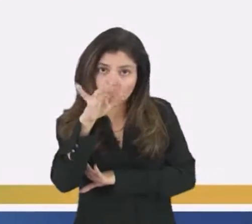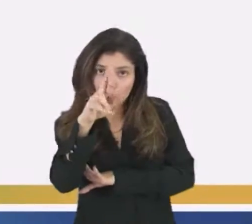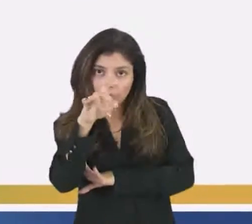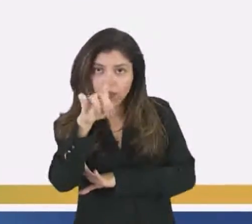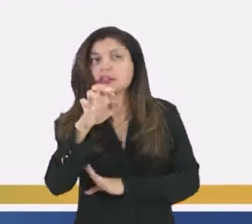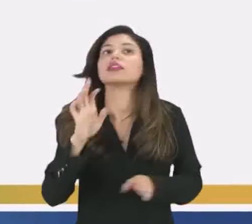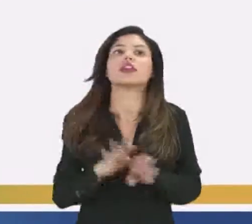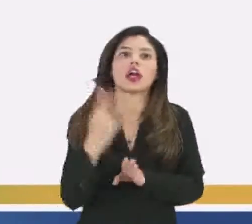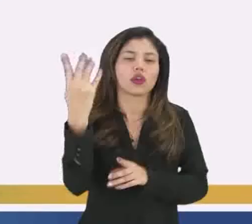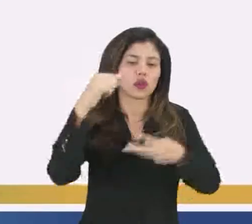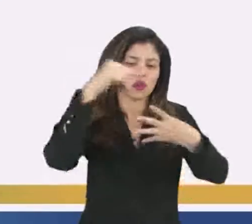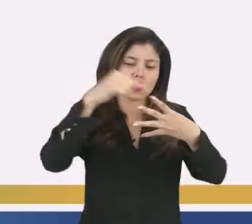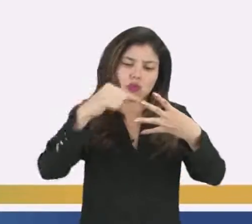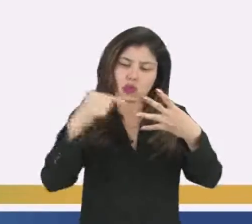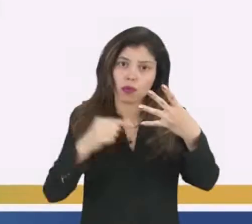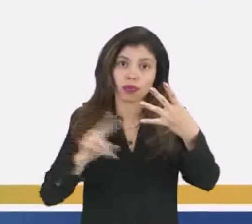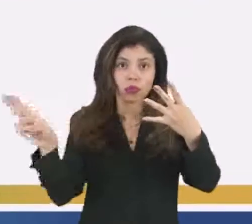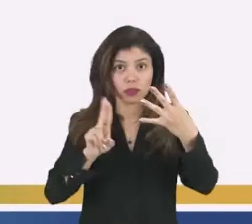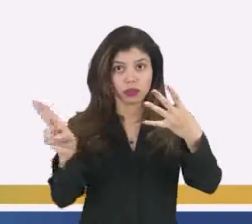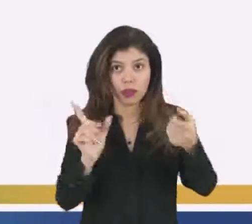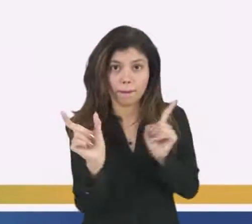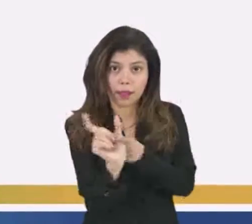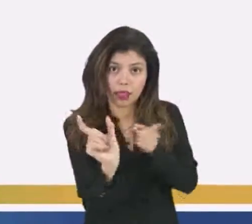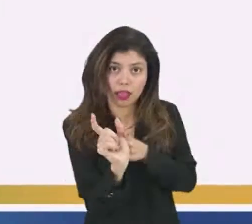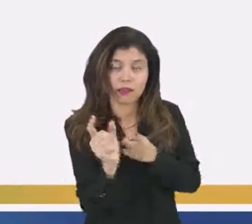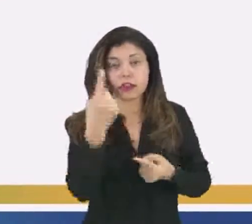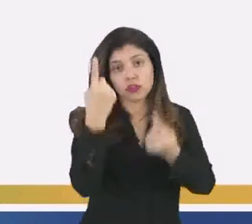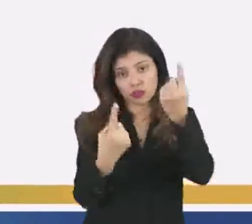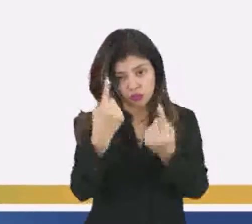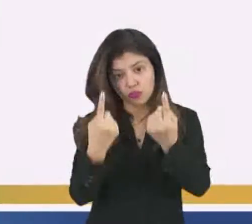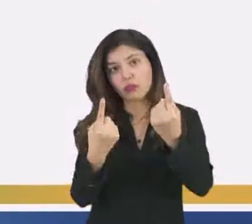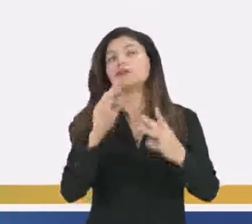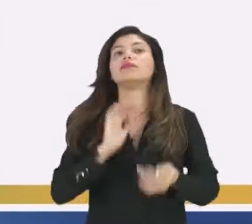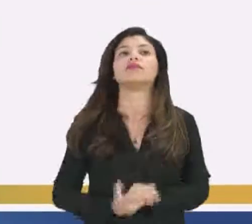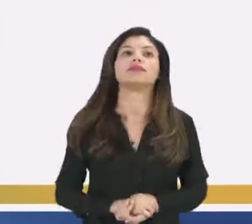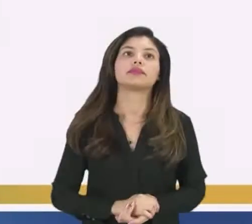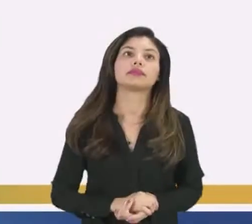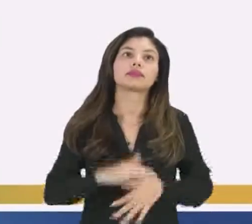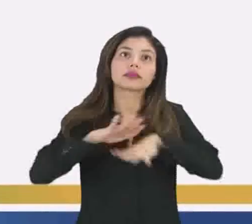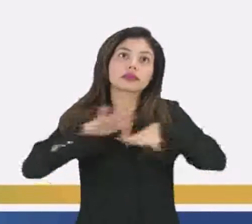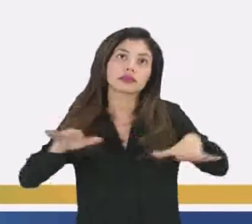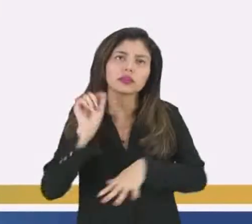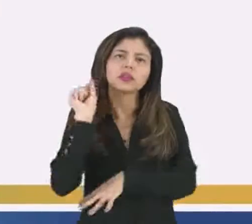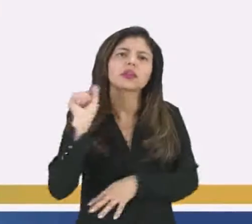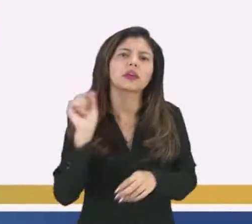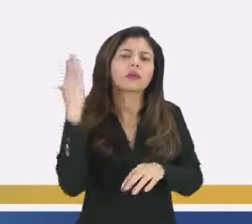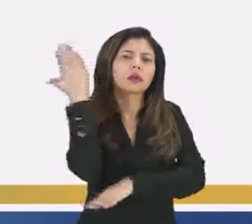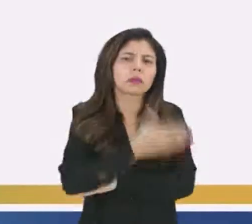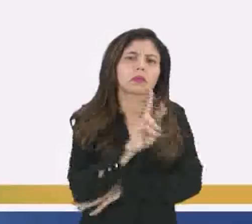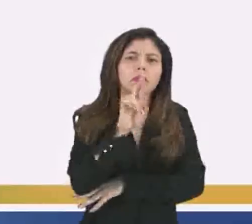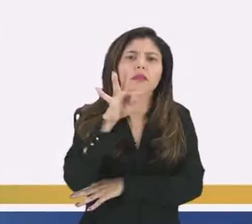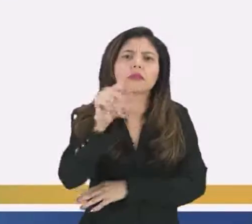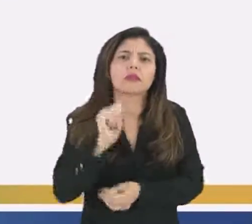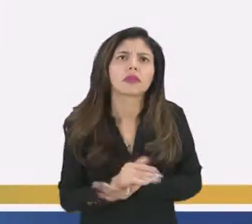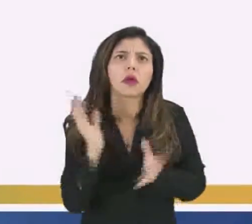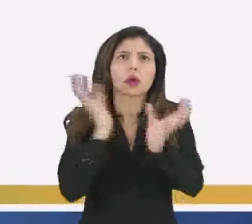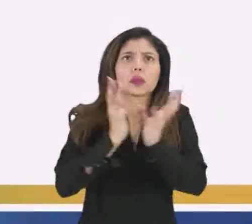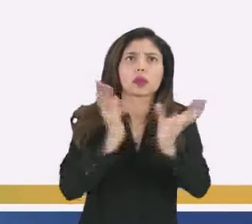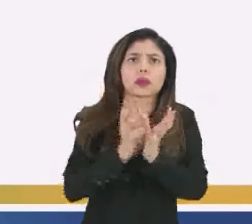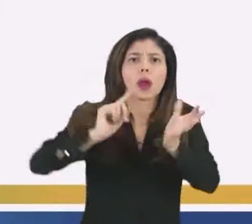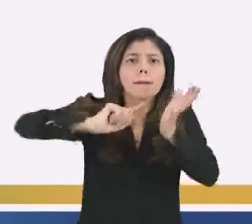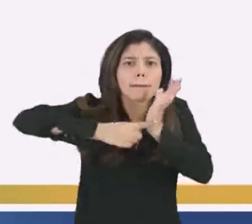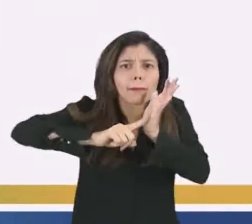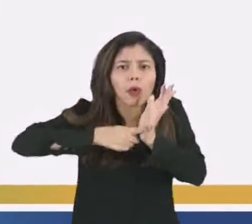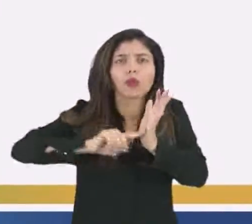Então, são essas quatro nomenclaturas entre duas retas no plano. Então, o que é uma reta? Uma reta é um conjunto de